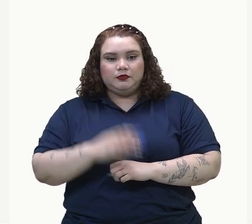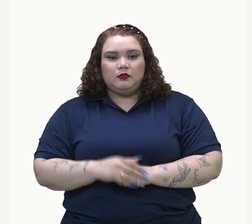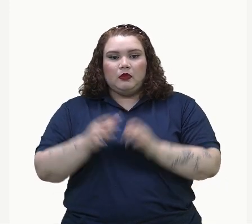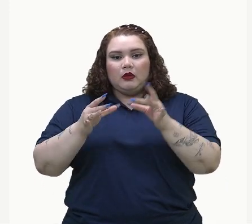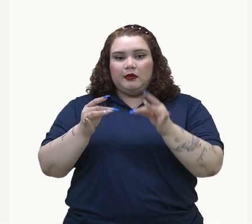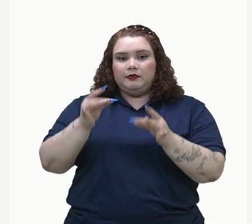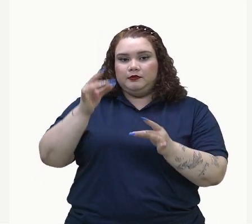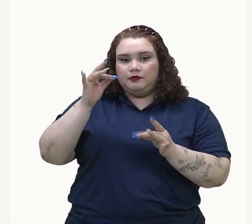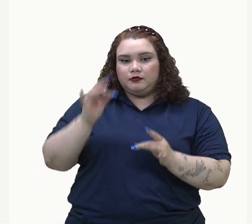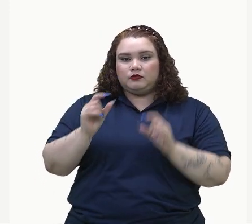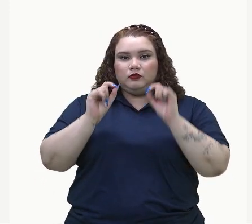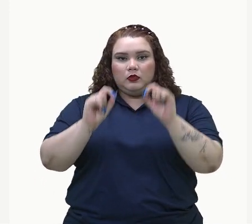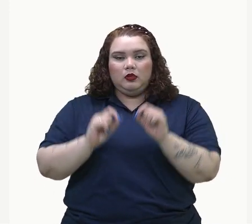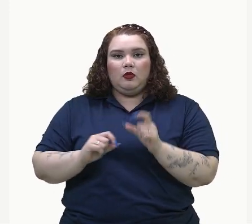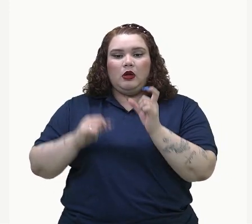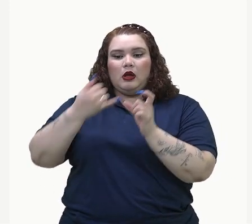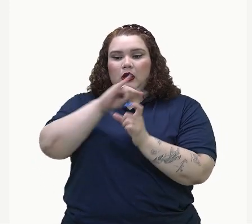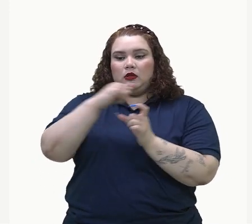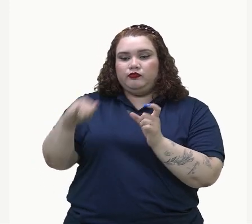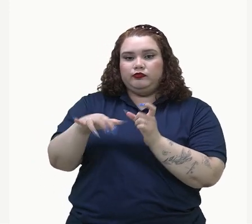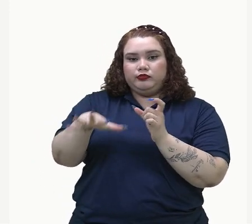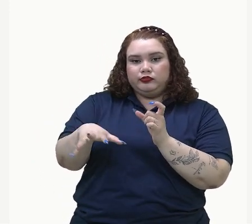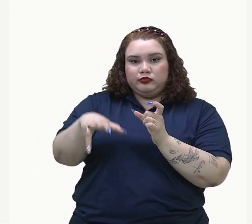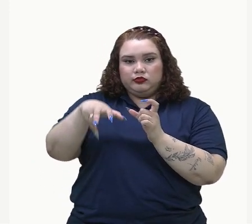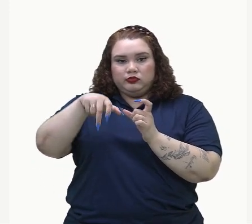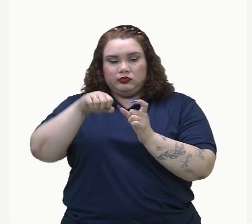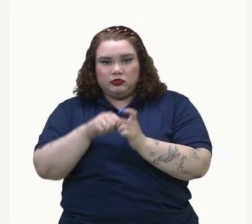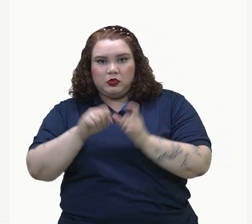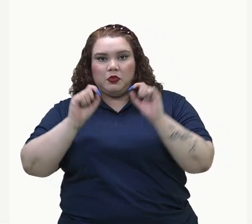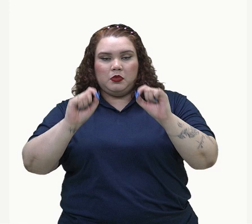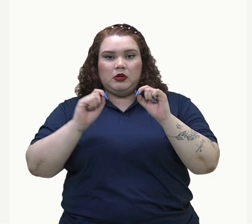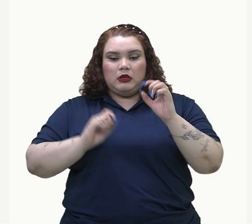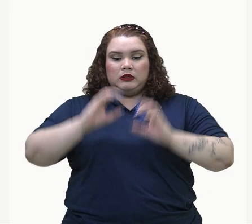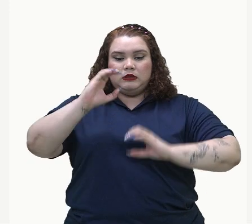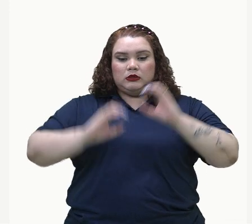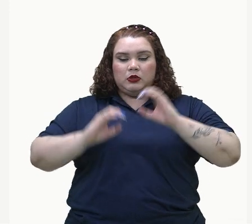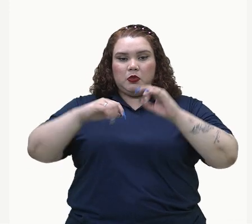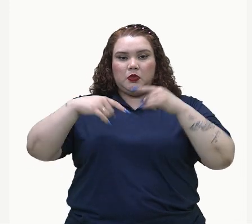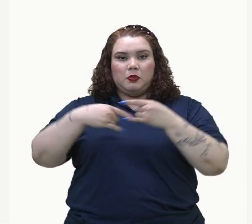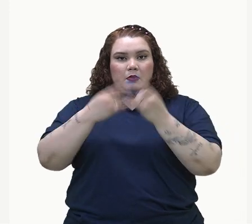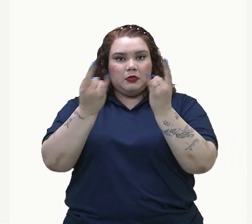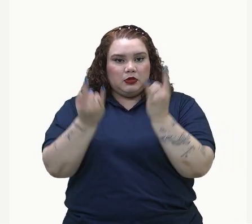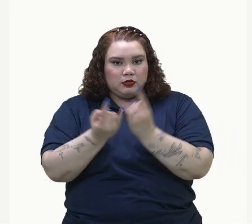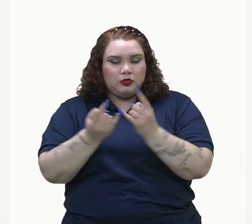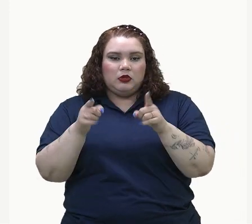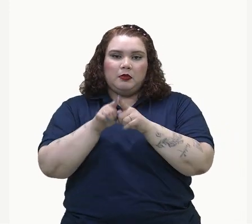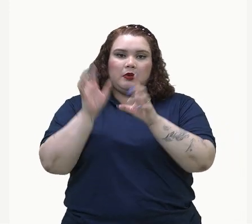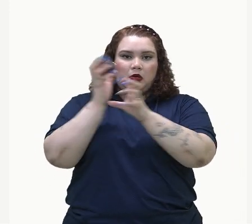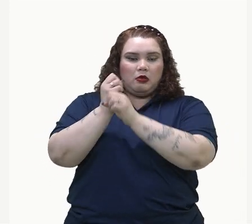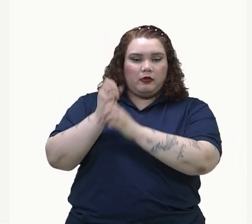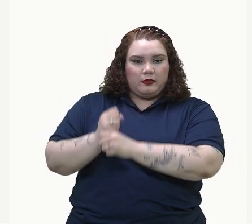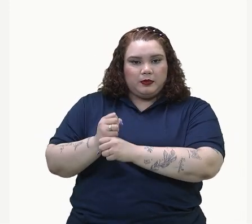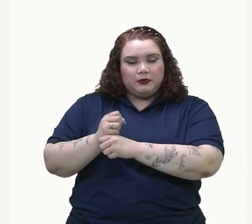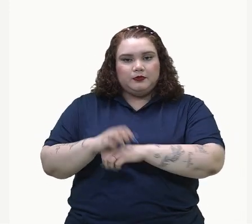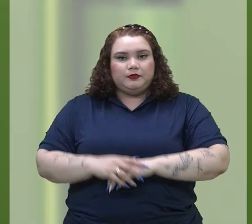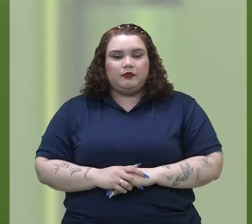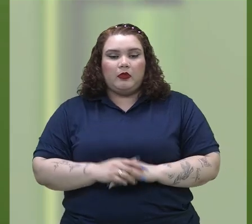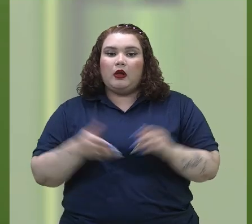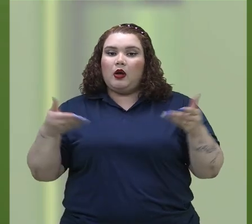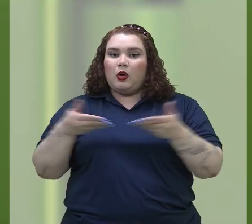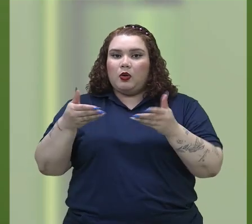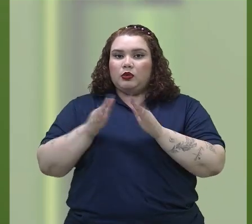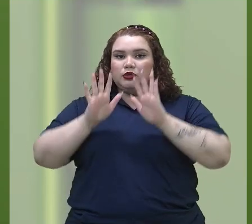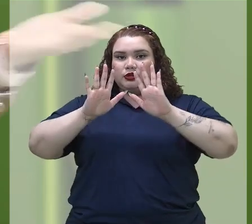Detalhamento, receptores elétricos, circuitos mistos, cálculos e fórmula. E agora que